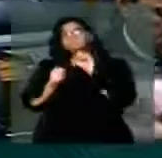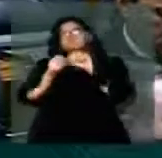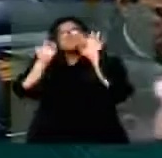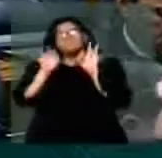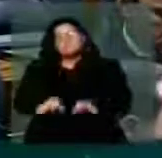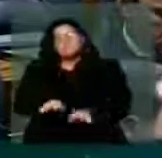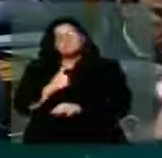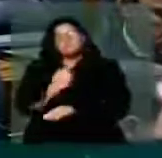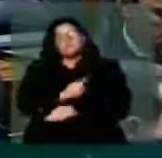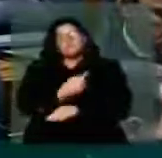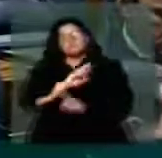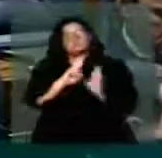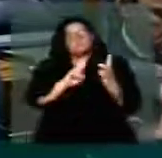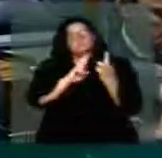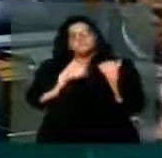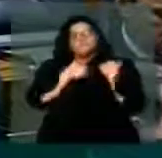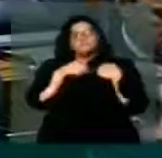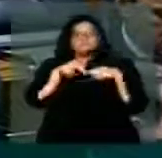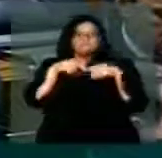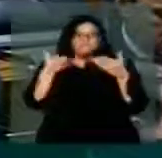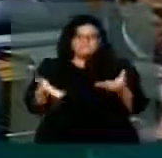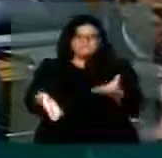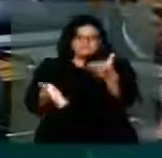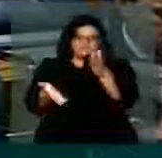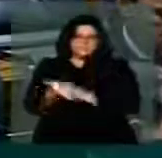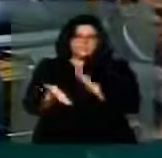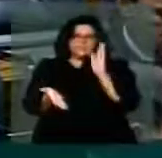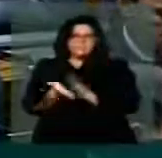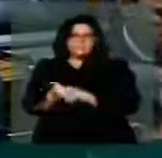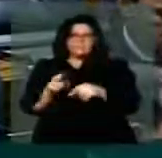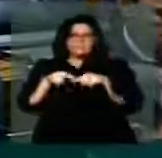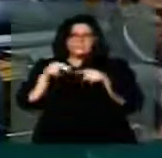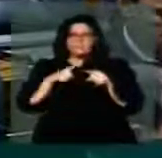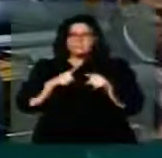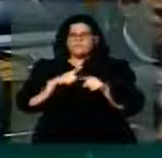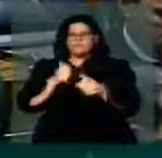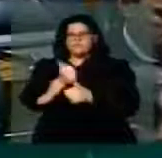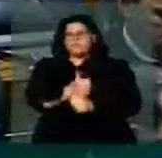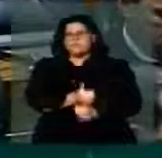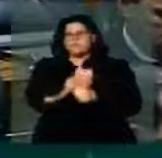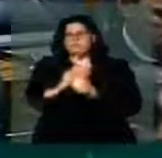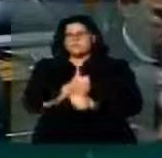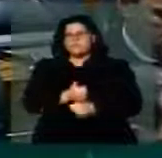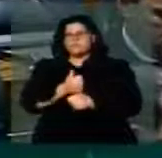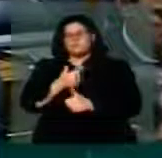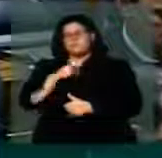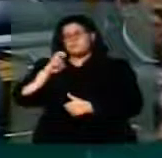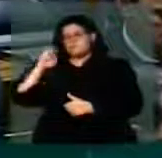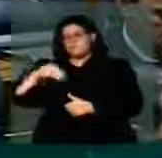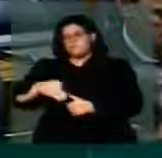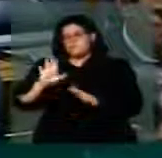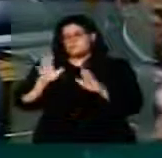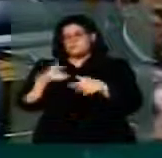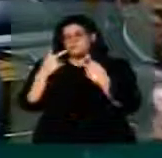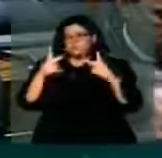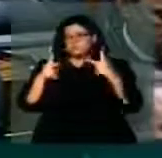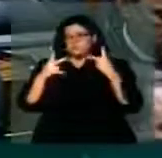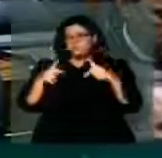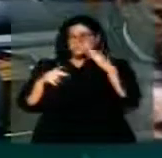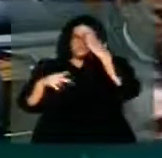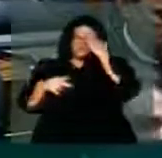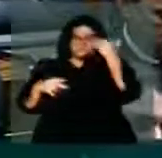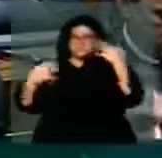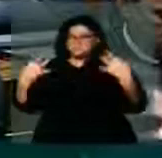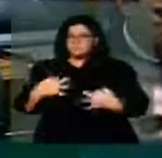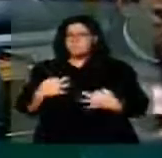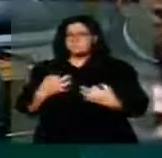fazendo a nossa parte. Por isso, parabéns pelo mandato, parabéns pelo grande expediente, sucesso, e quero dizer que quero